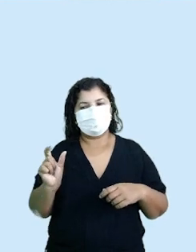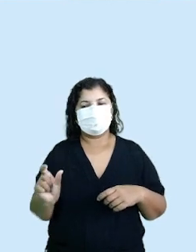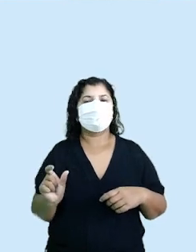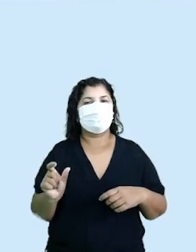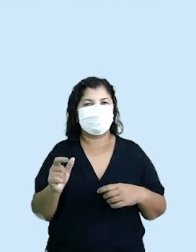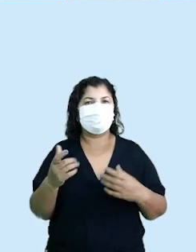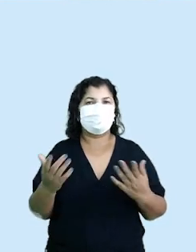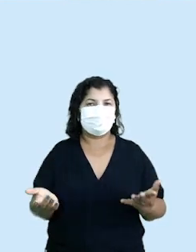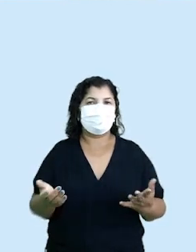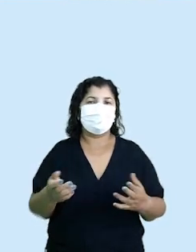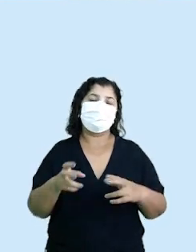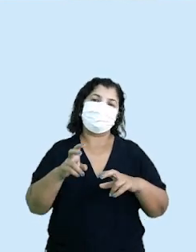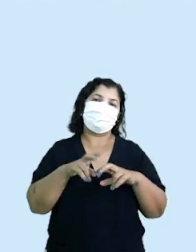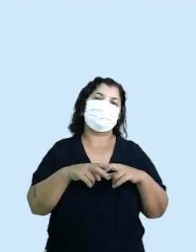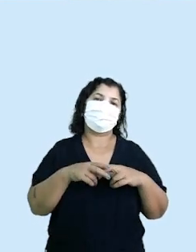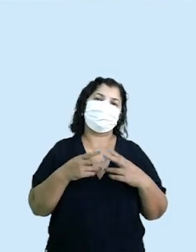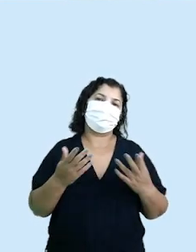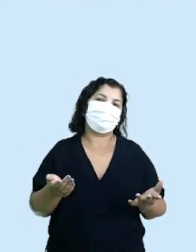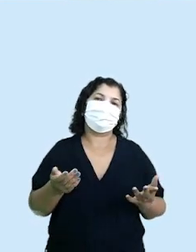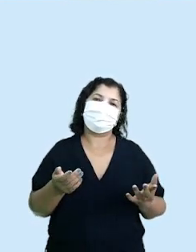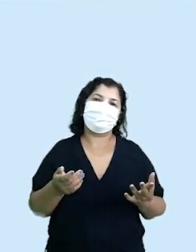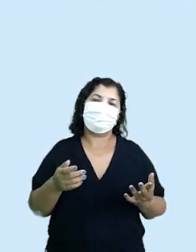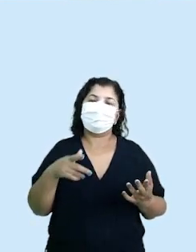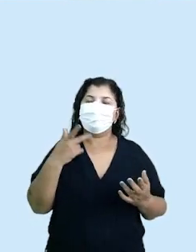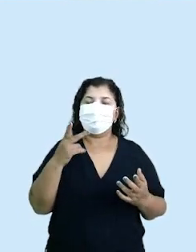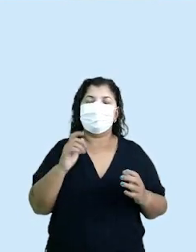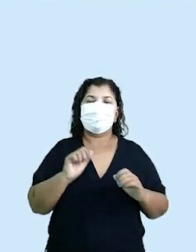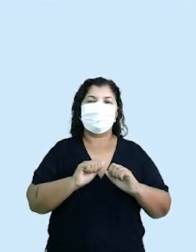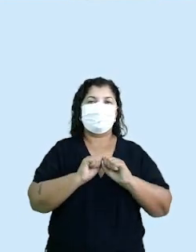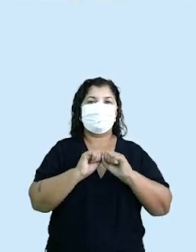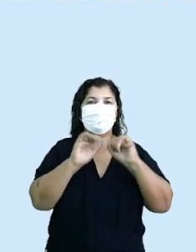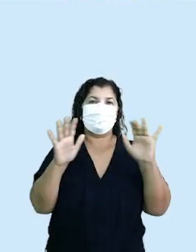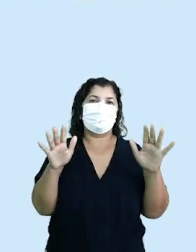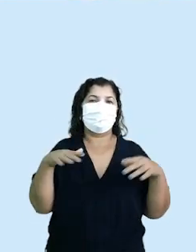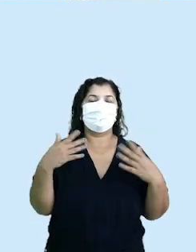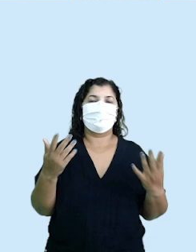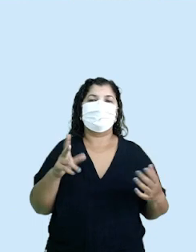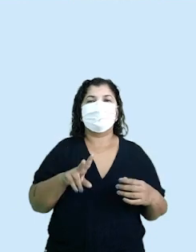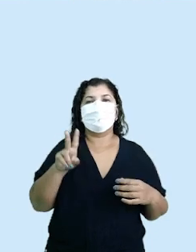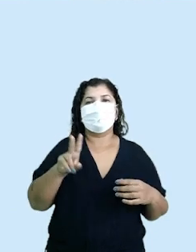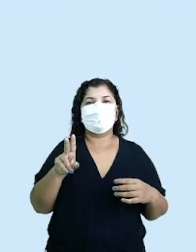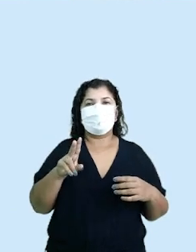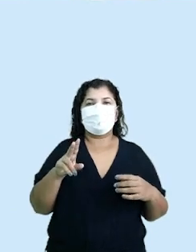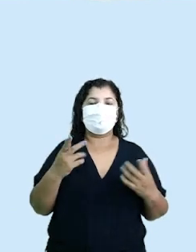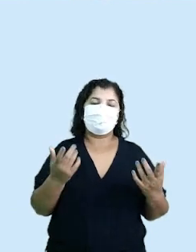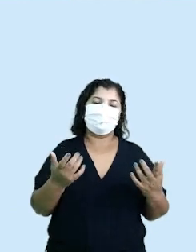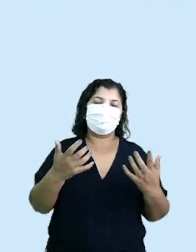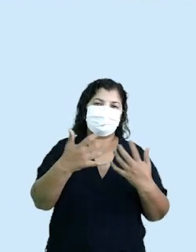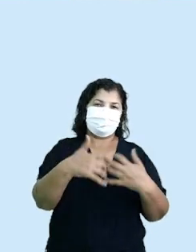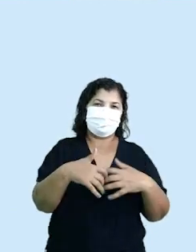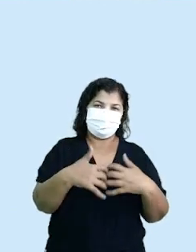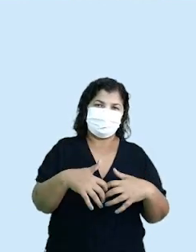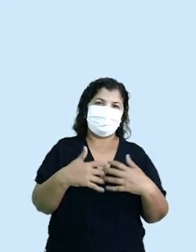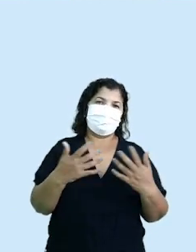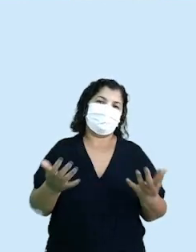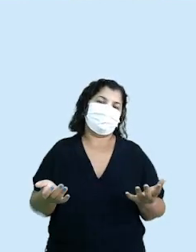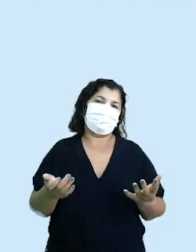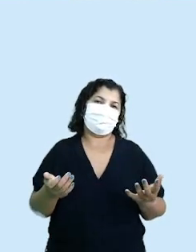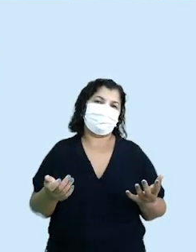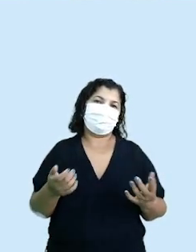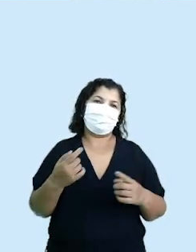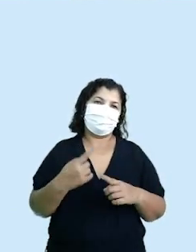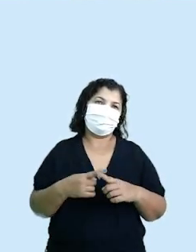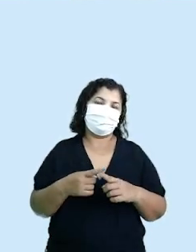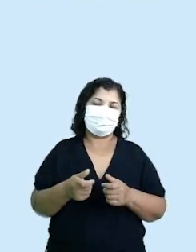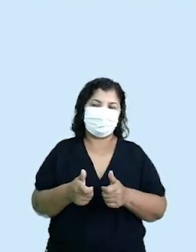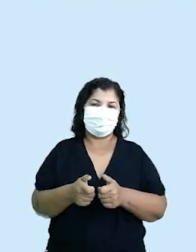essa questão ela não vai dizer que voltagem aquele equipamento opera, que é o que a gente costuma ver, né? Um controle